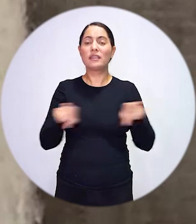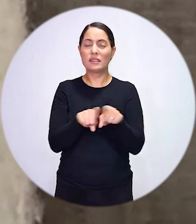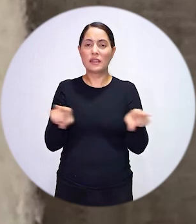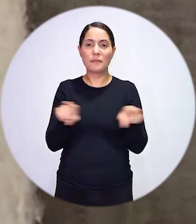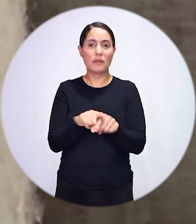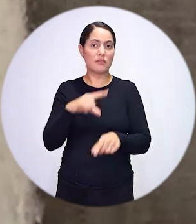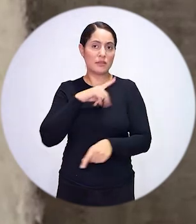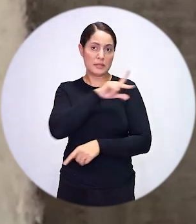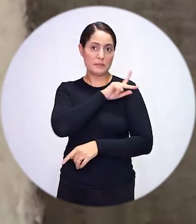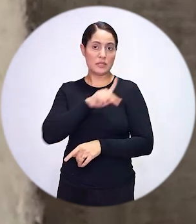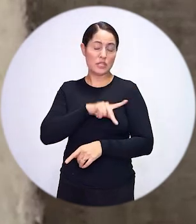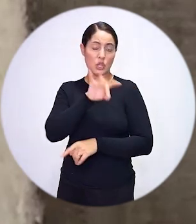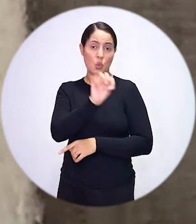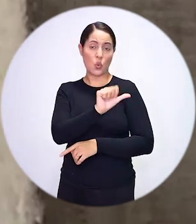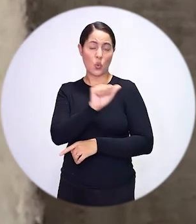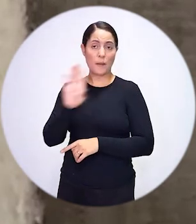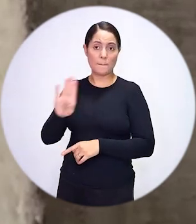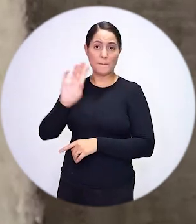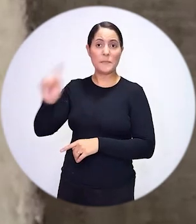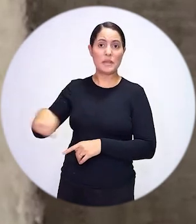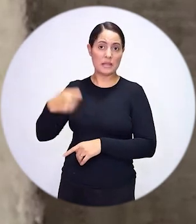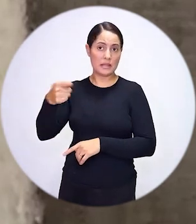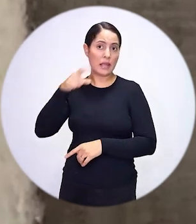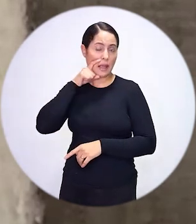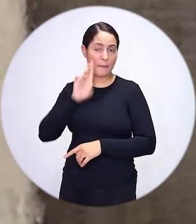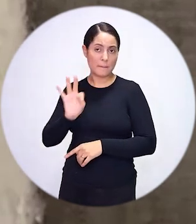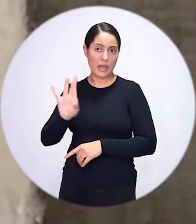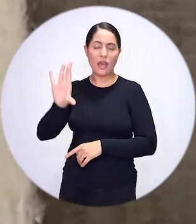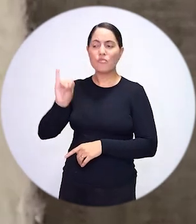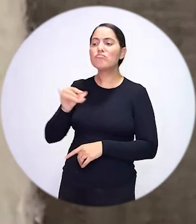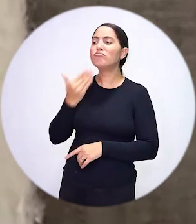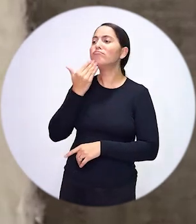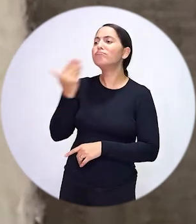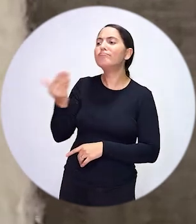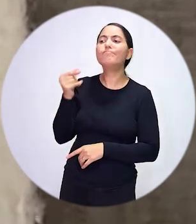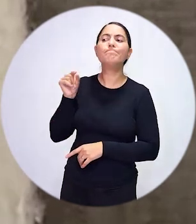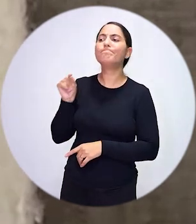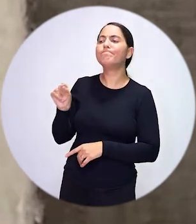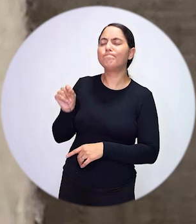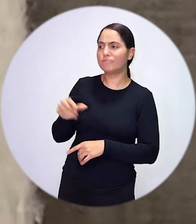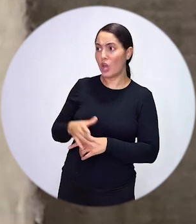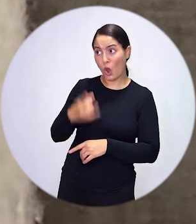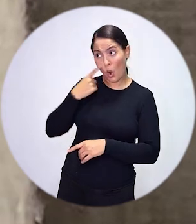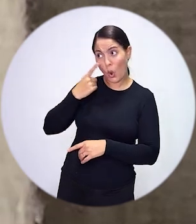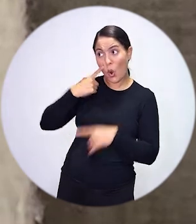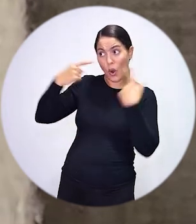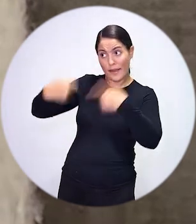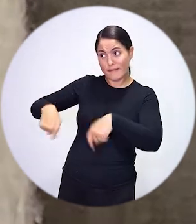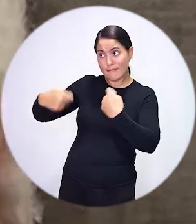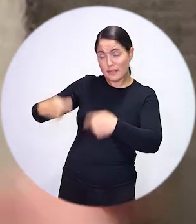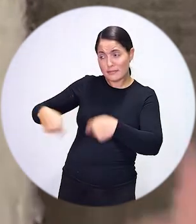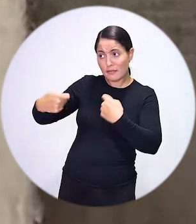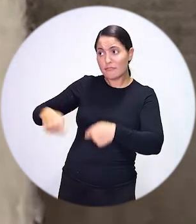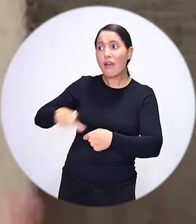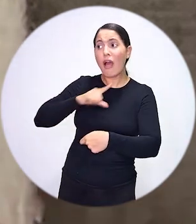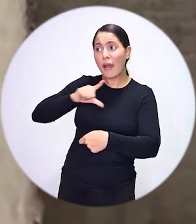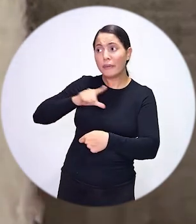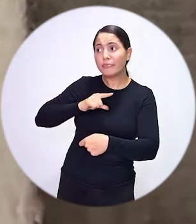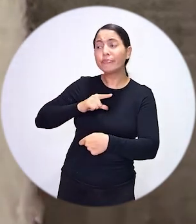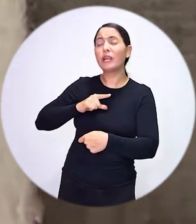recentemente para o presidente da Ordem, inclusive, para o doutor Beto Simonetti, no sentido de termos